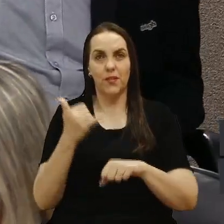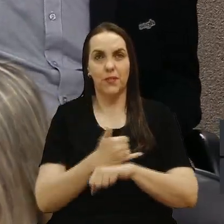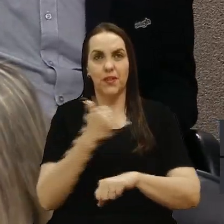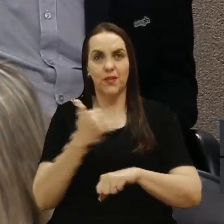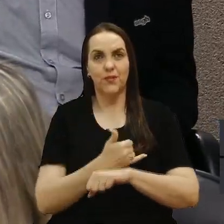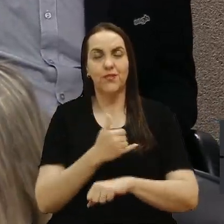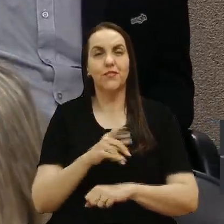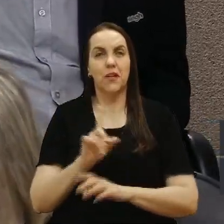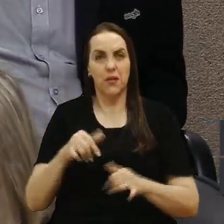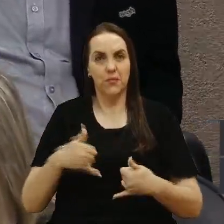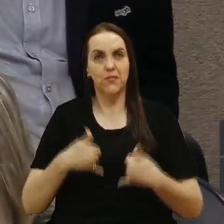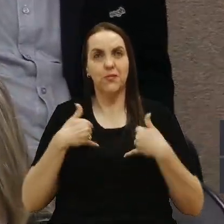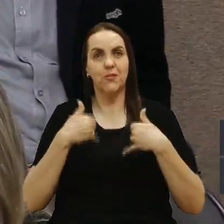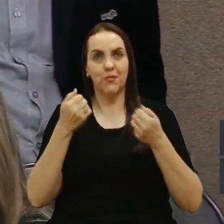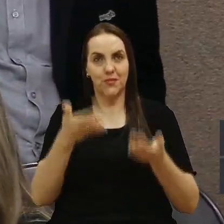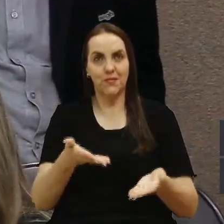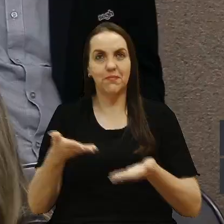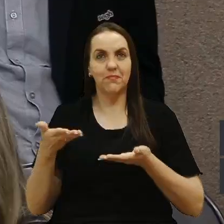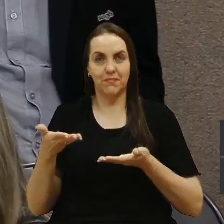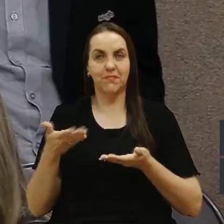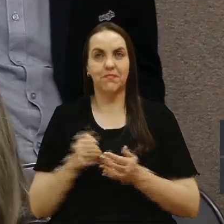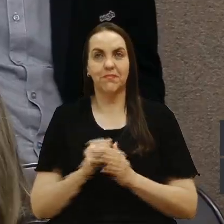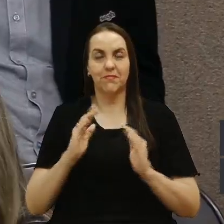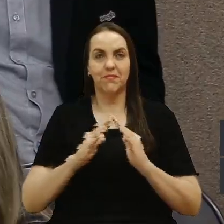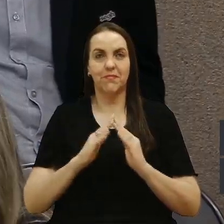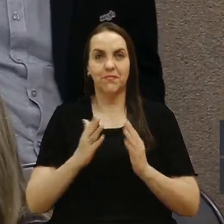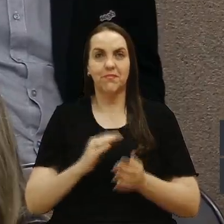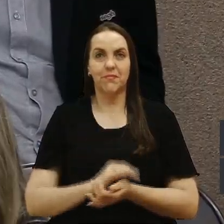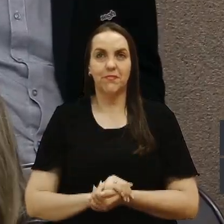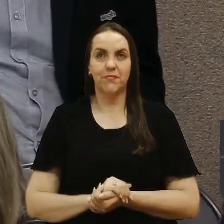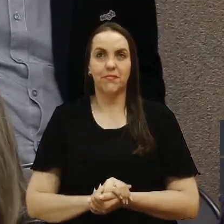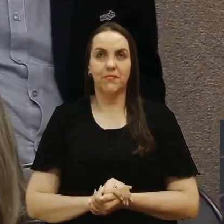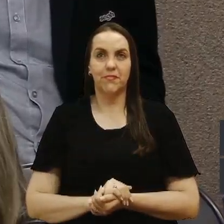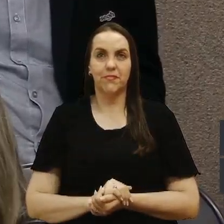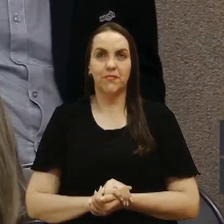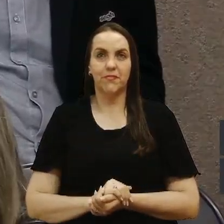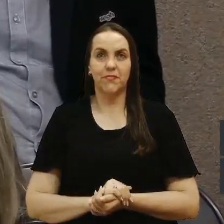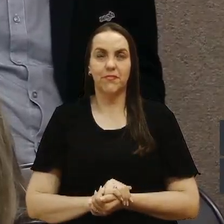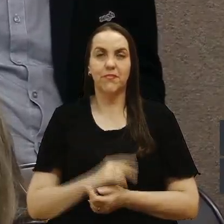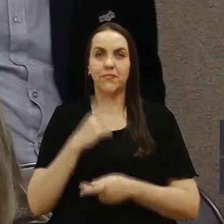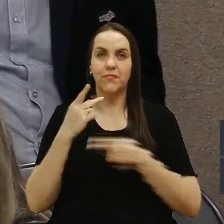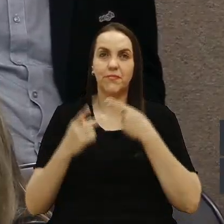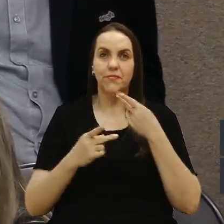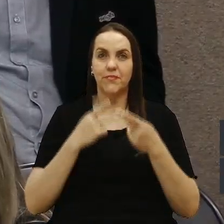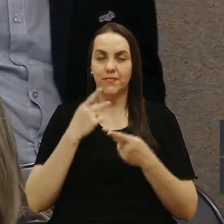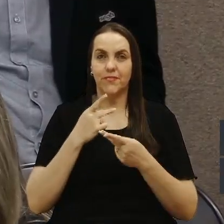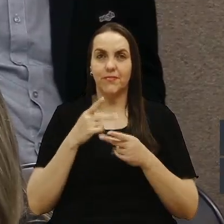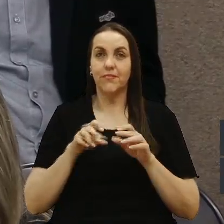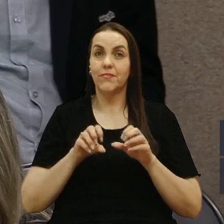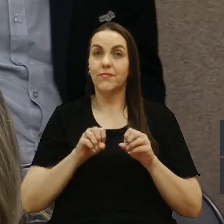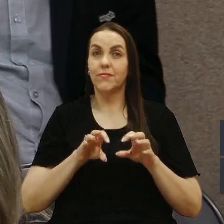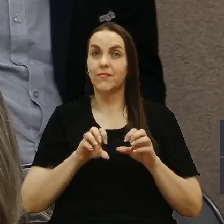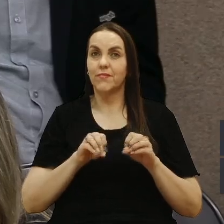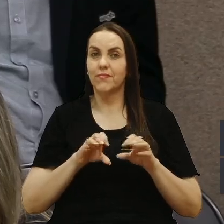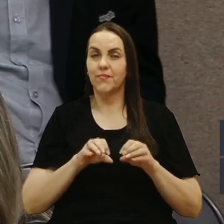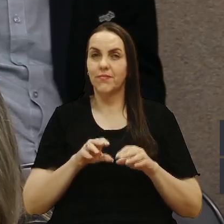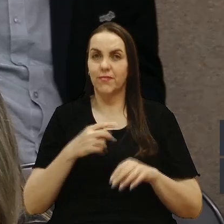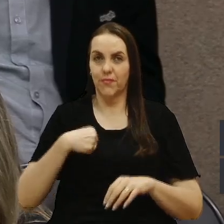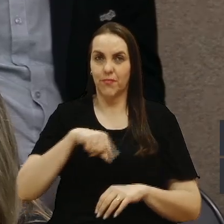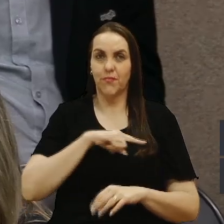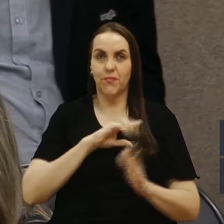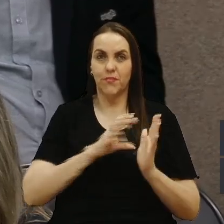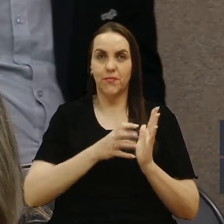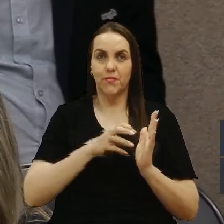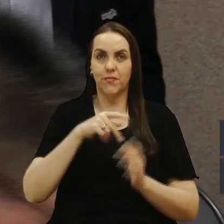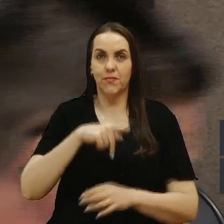uma honra receber vocês aqui nesta casa. Quando se fala de educação, para nós do PDT é uma pauta